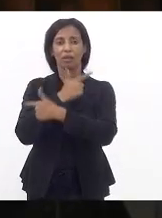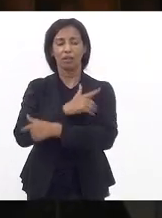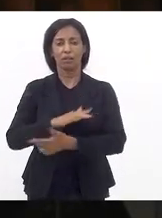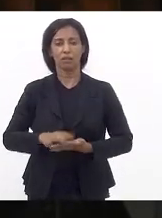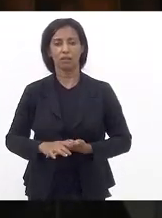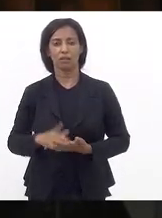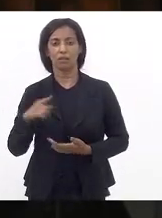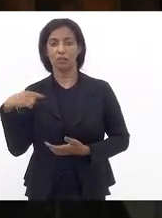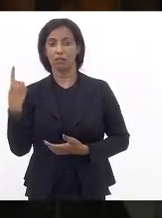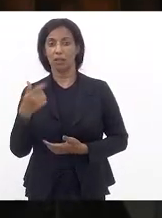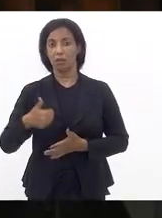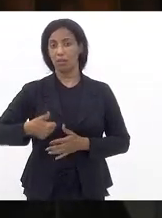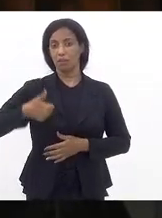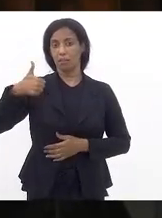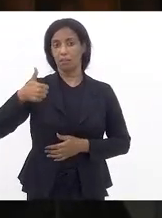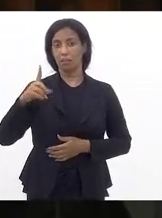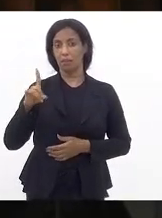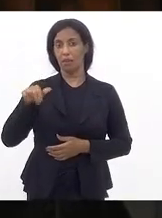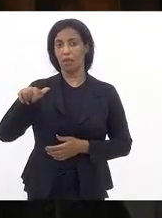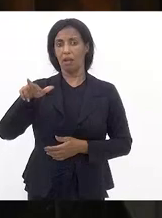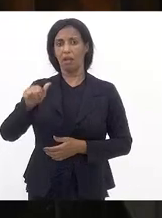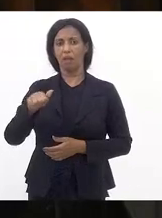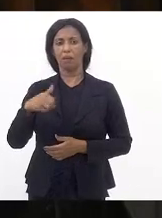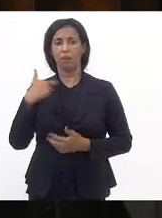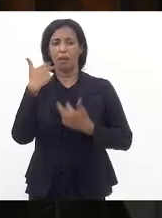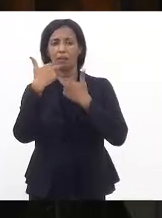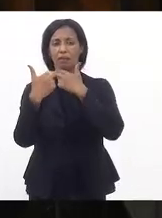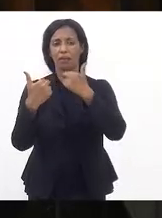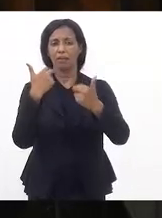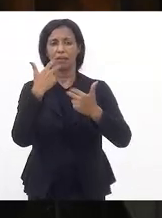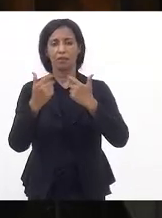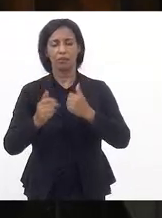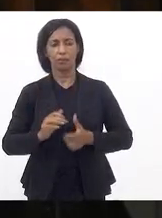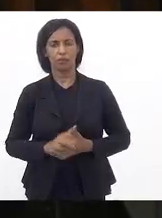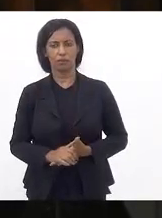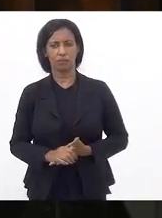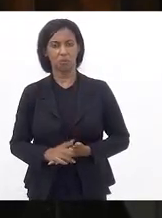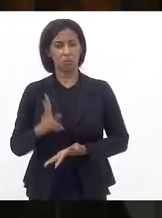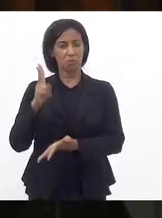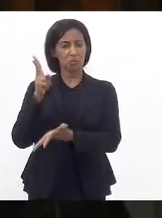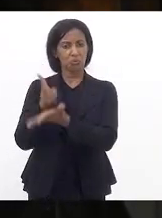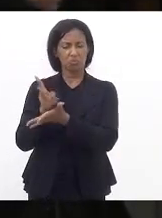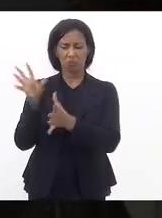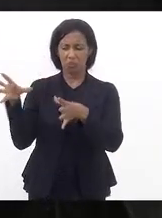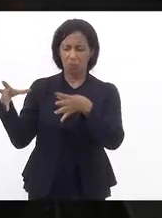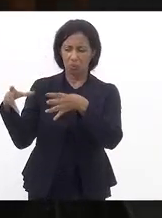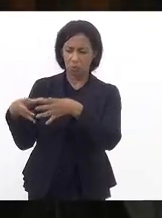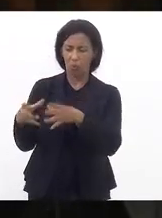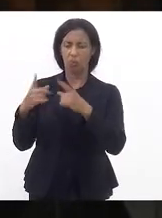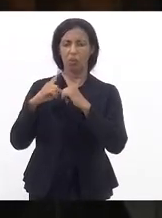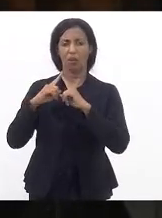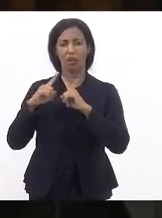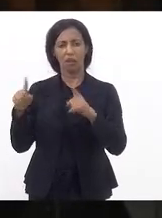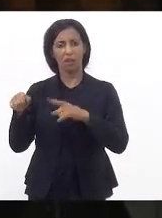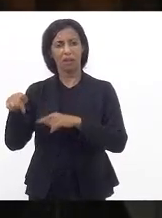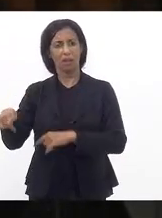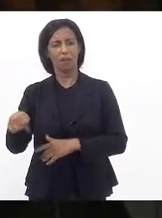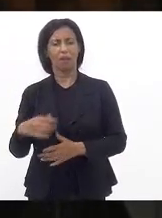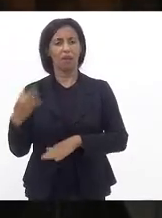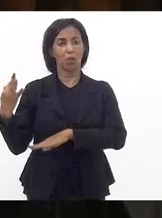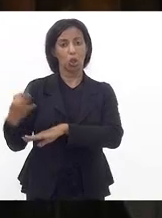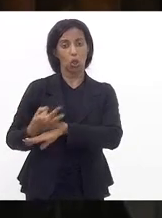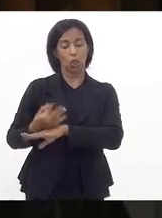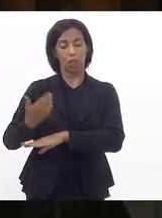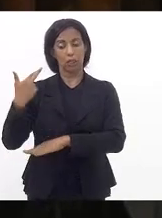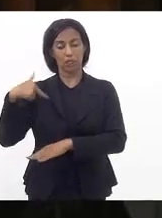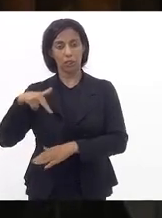da nossa primeira dama Michelle bolsonaro por ela estava falando em línguas os mesmos os mesmos que estavam criticando aqui a questão da